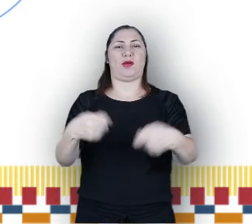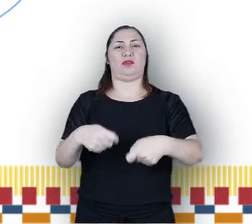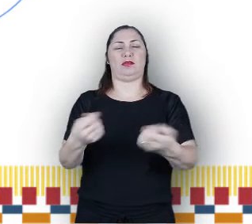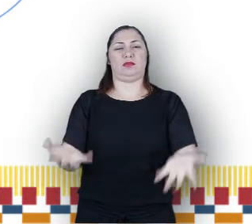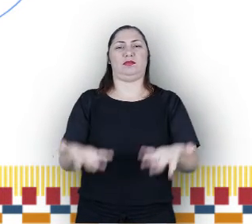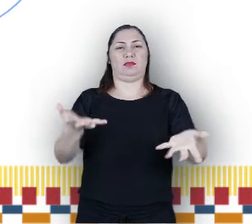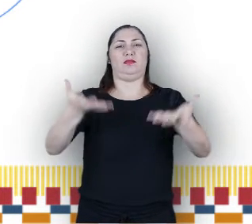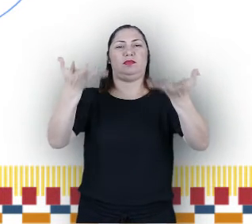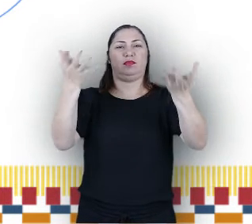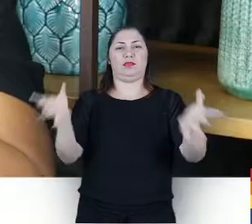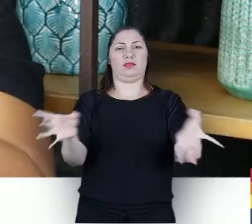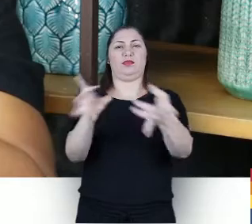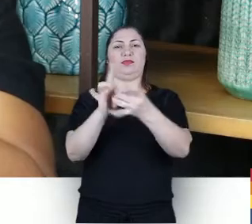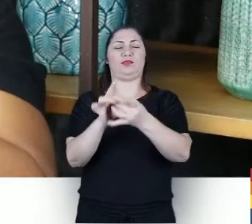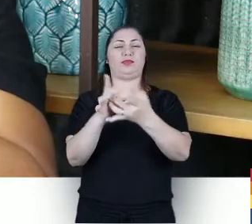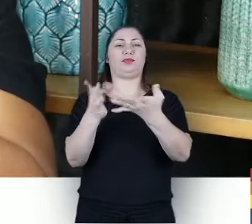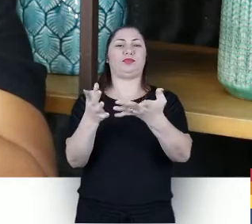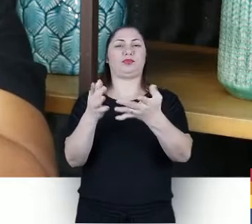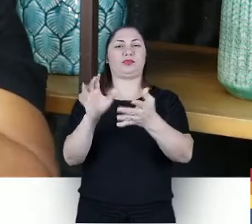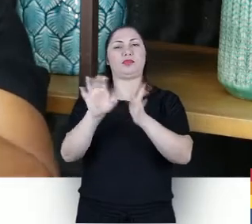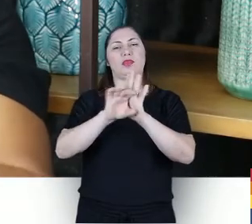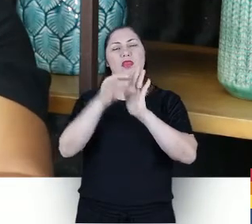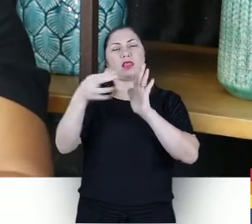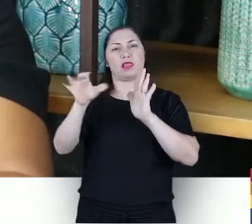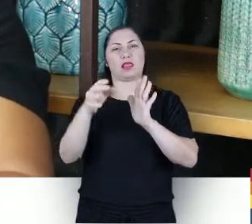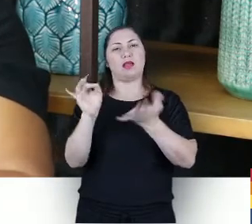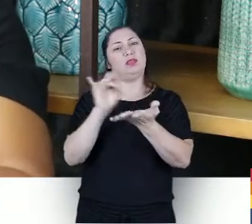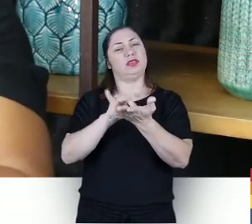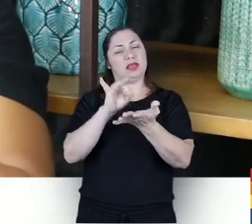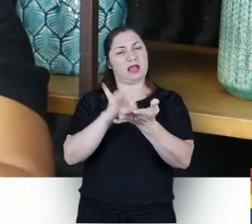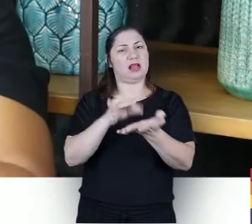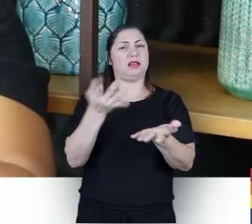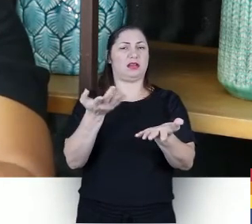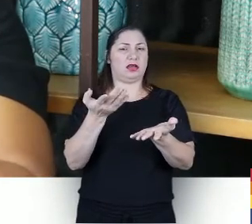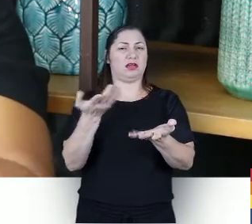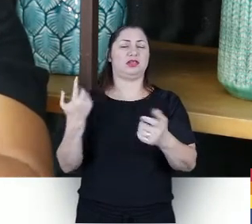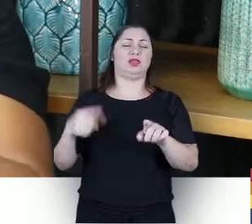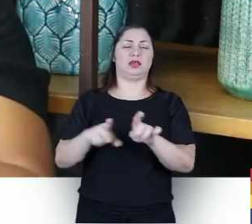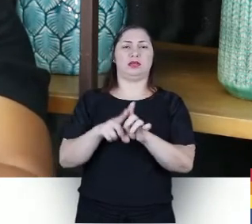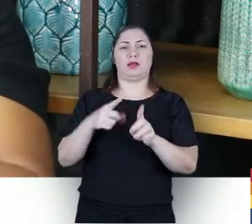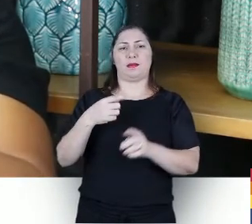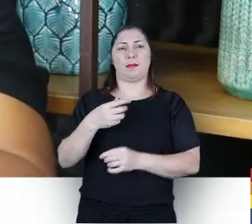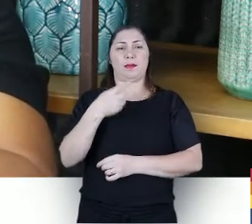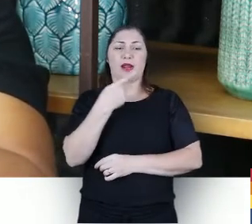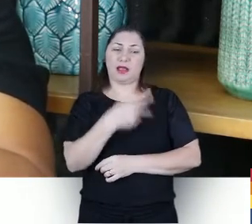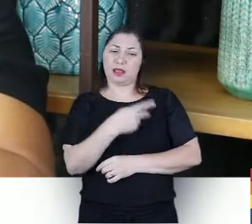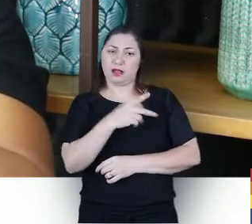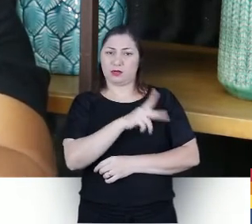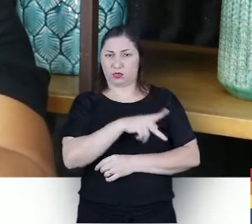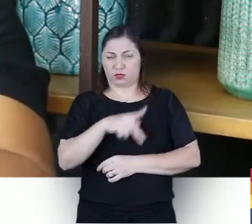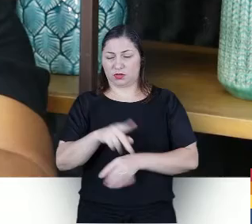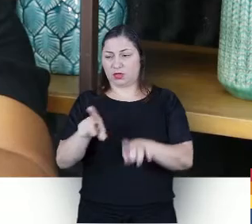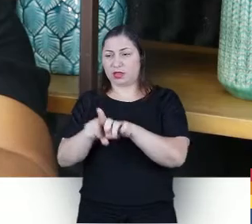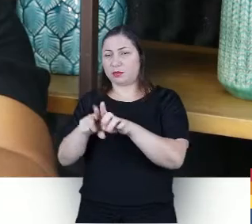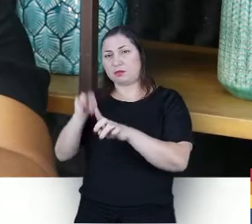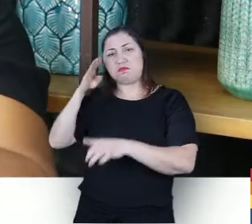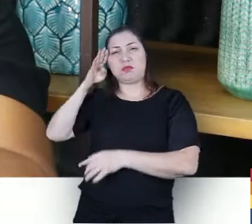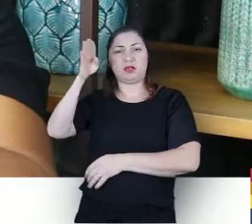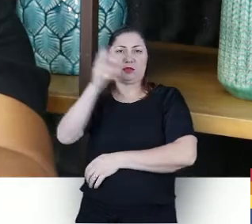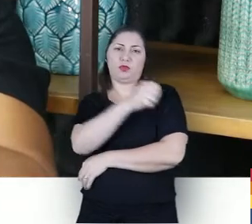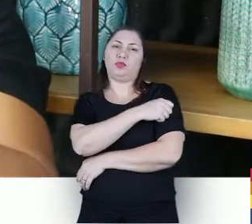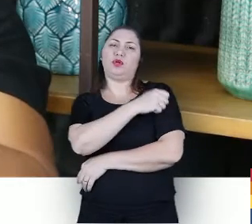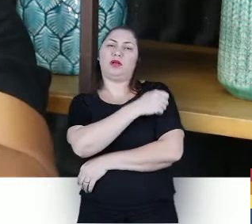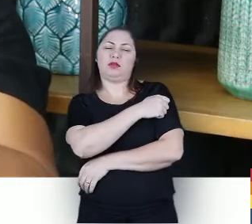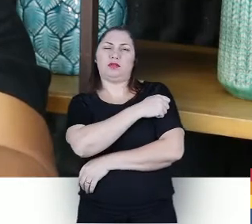cabe agora a mim, como professor, né, propor ações concretas, né, que vão possibilitar essa integração curricular,